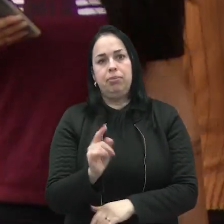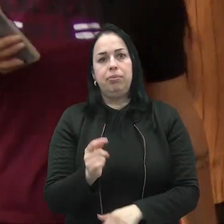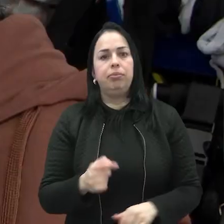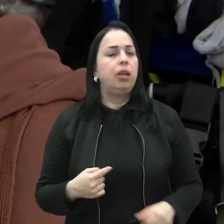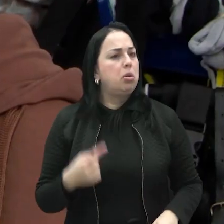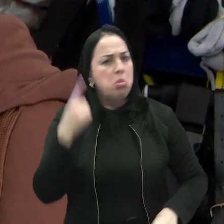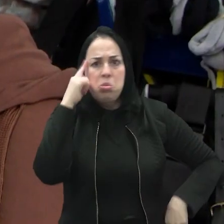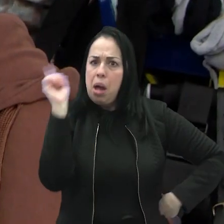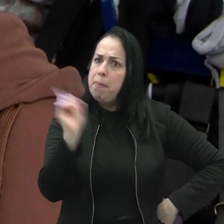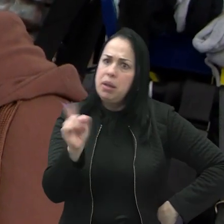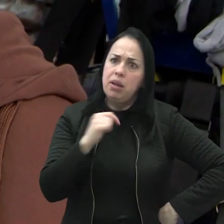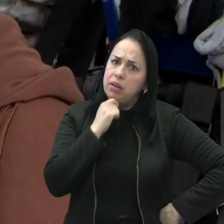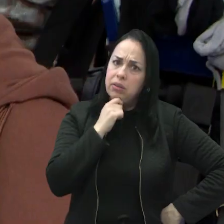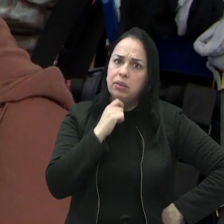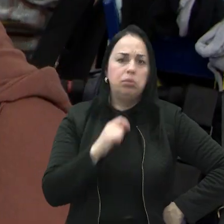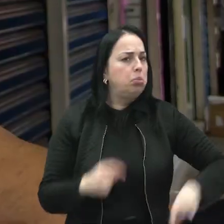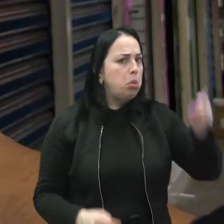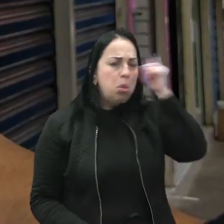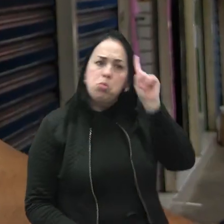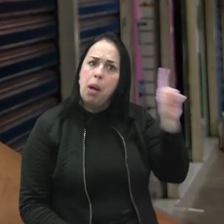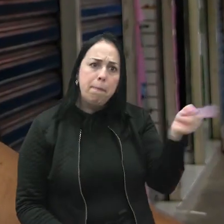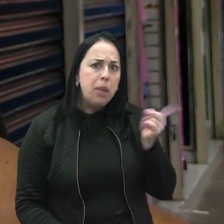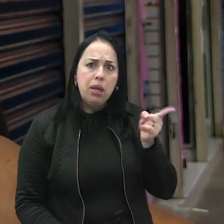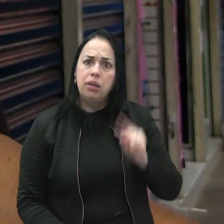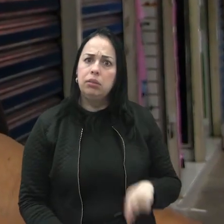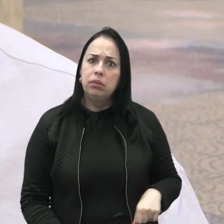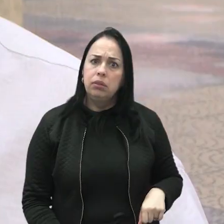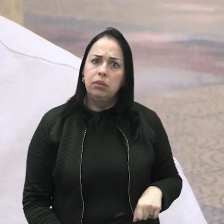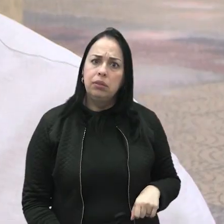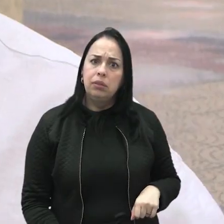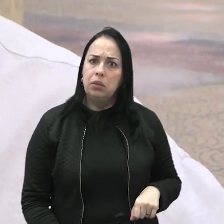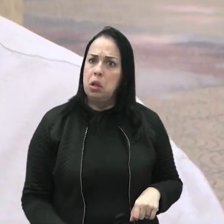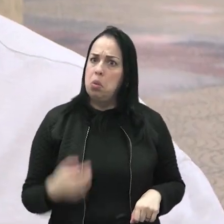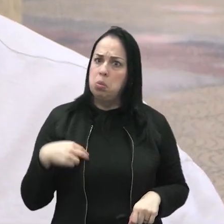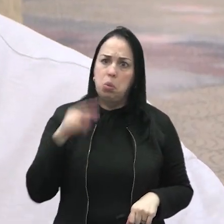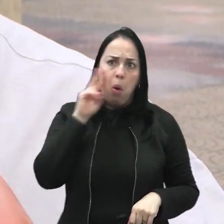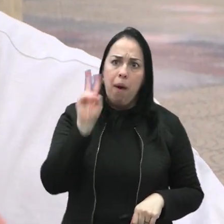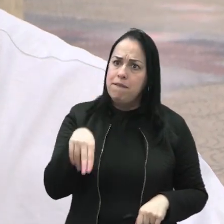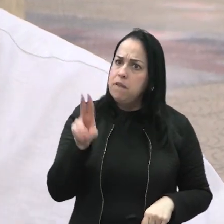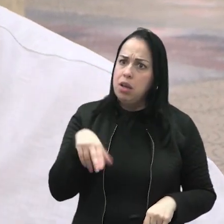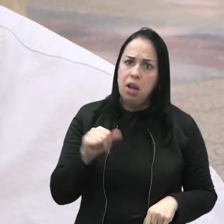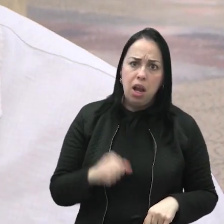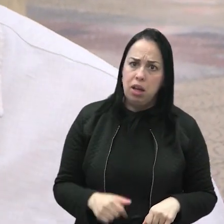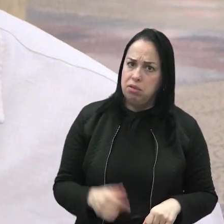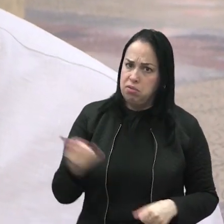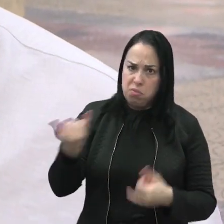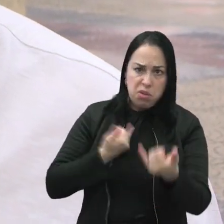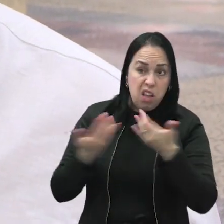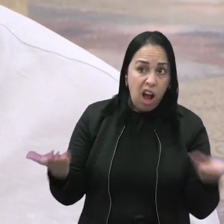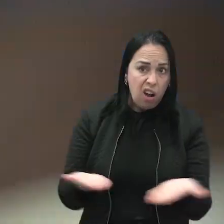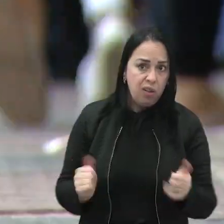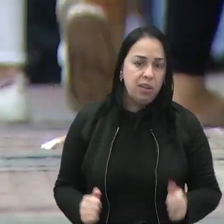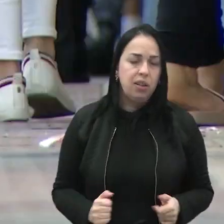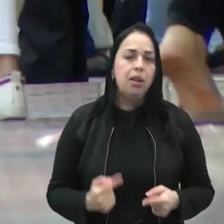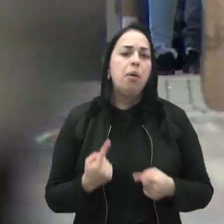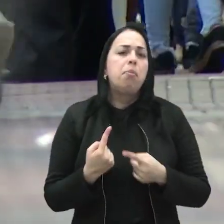conhecimento da medida. Sabia não? É bom saber. Não sabia. Isso aí eu não vi falar, estou vendo ouvir agora. E por que uma medida